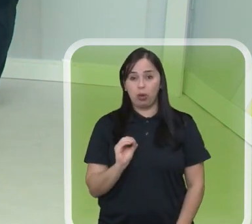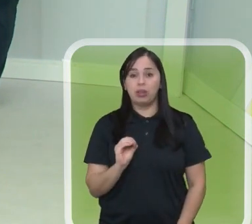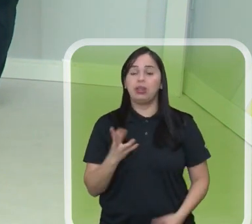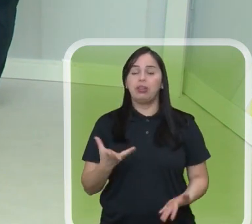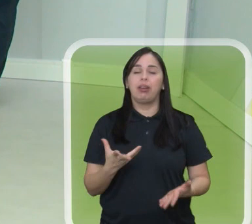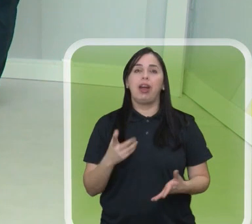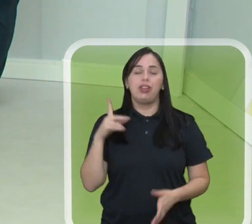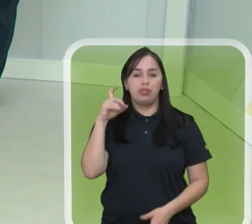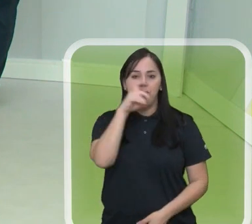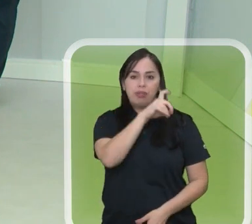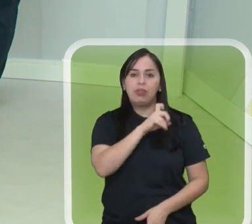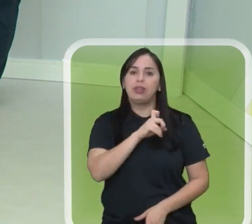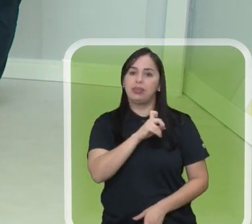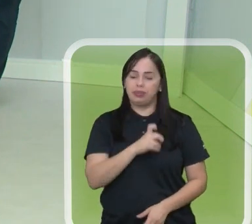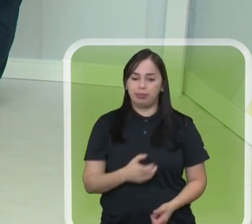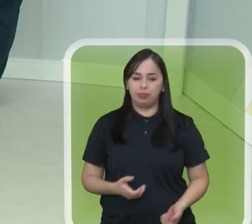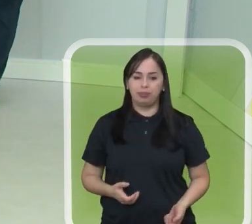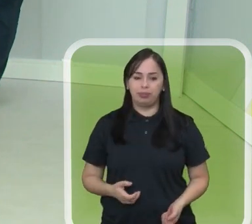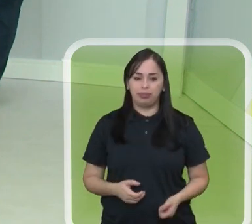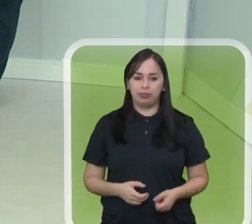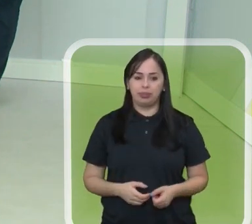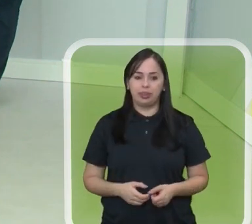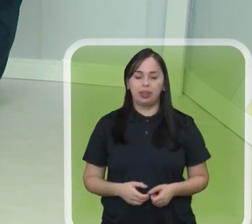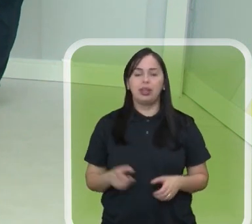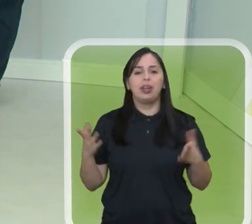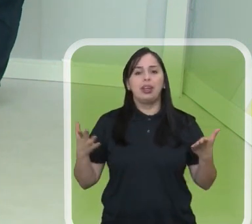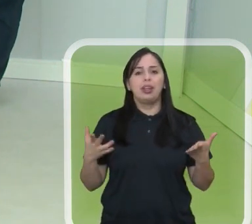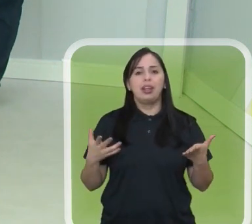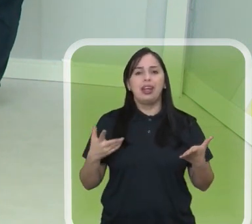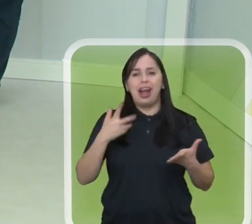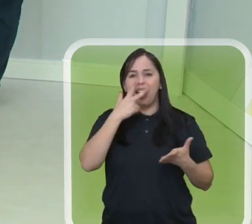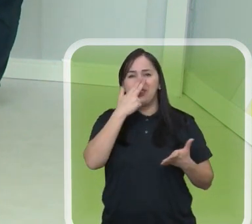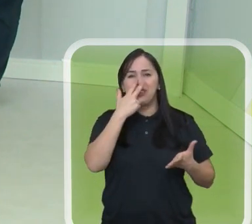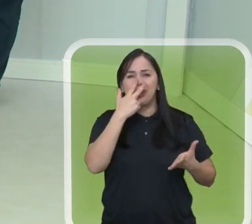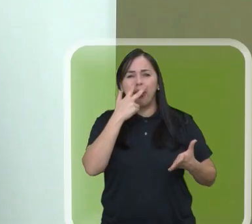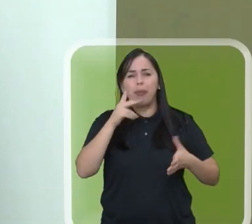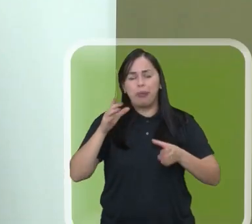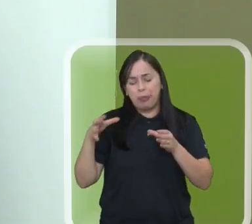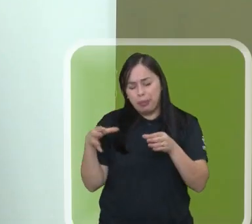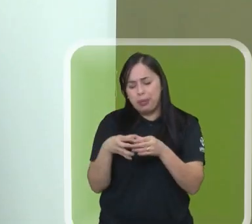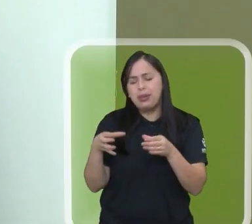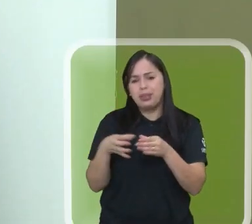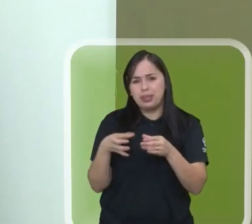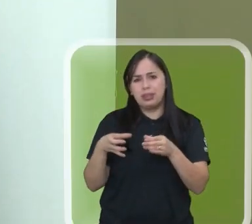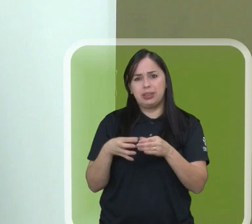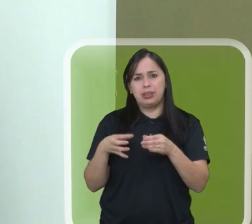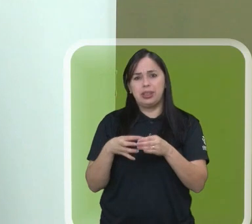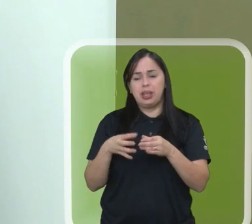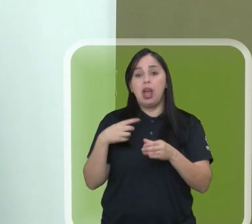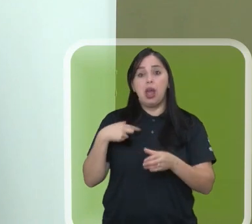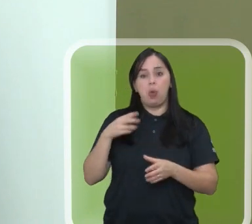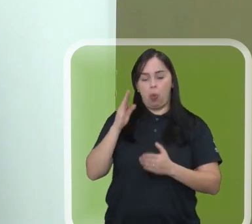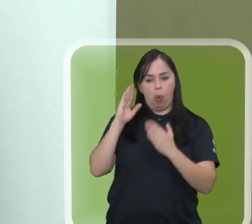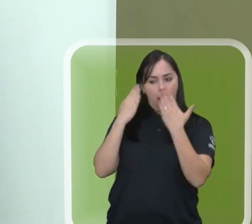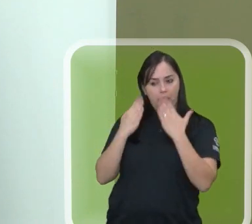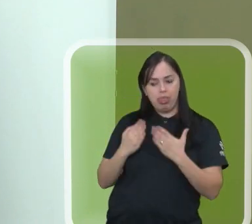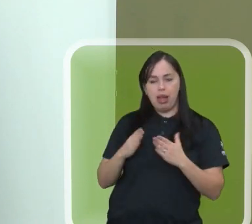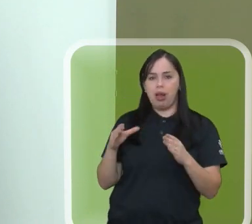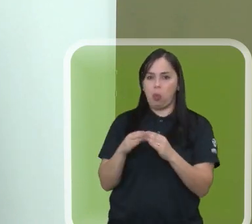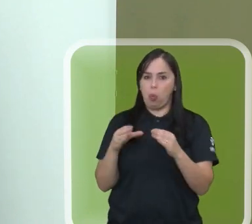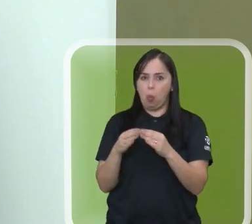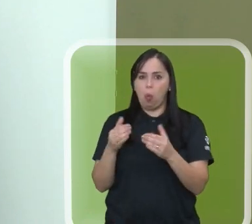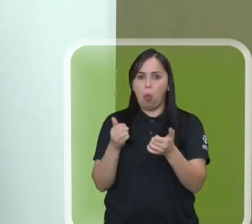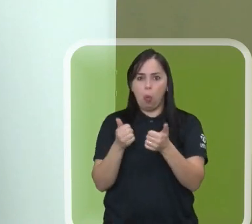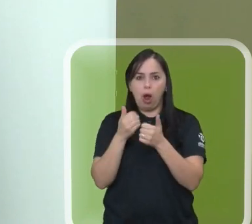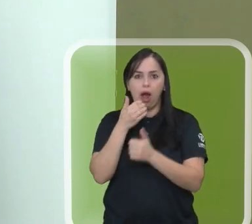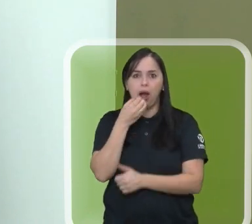esperar. Você mandou embora o Ricardo Costa? Não, acho que não foi isso não. É o time mesmo, né? Eu analiso muito isso aí. É a qualidade do elenco mesmo. O